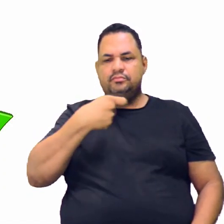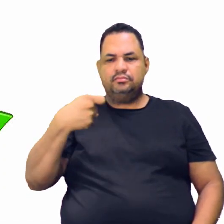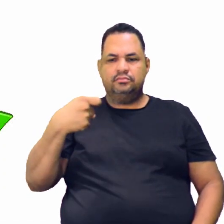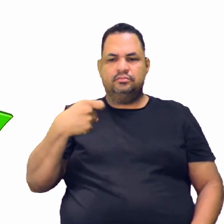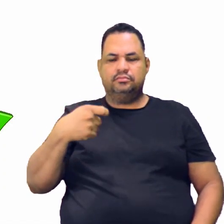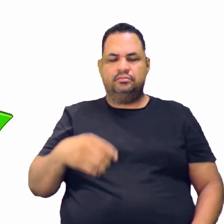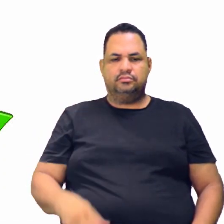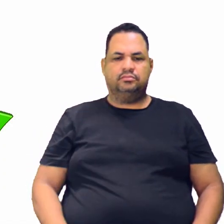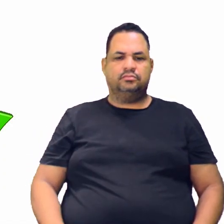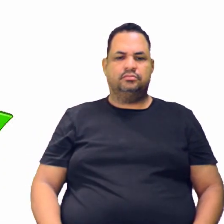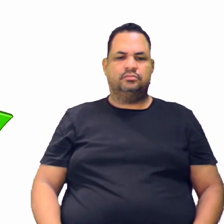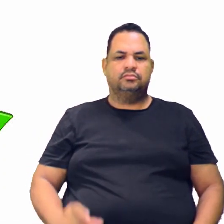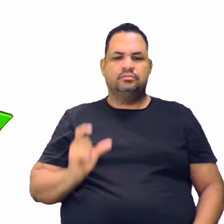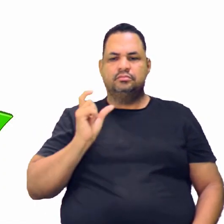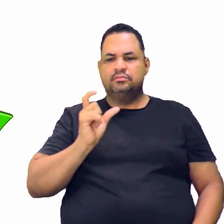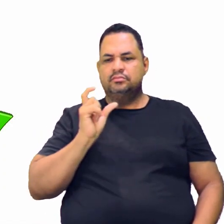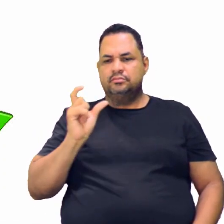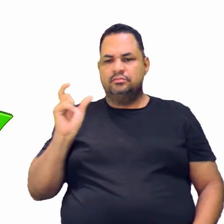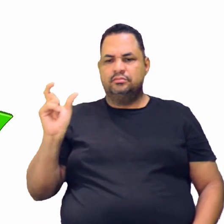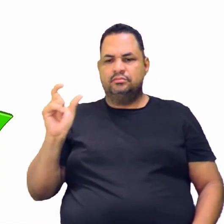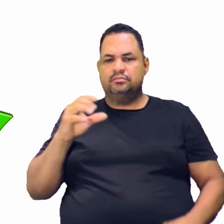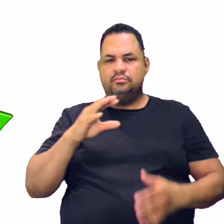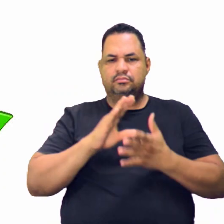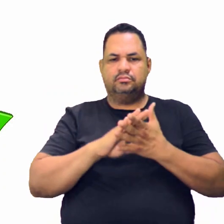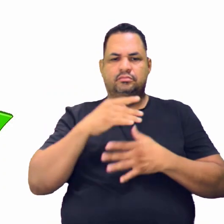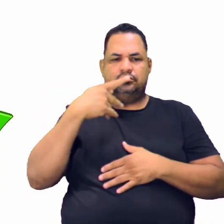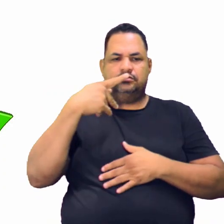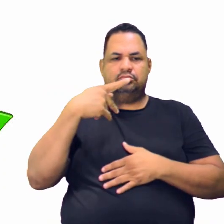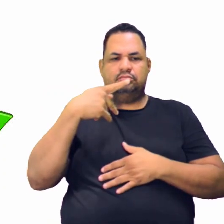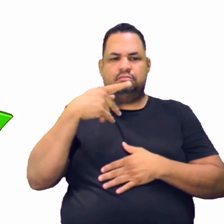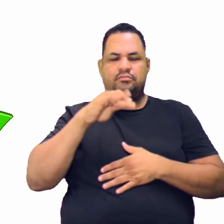Bônus. Então, essas palavras são o quê? Paroxítonas.